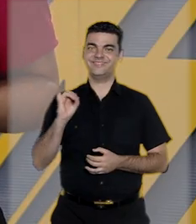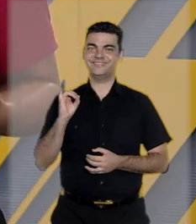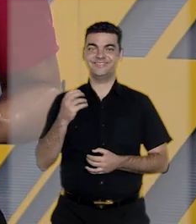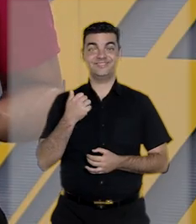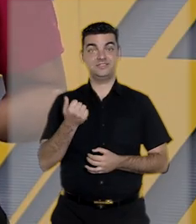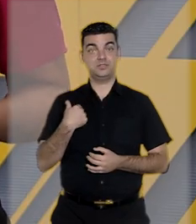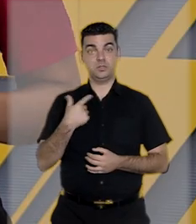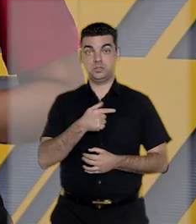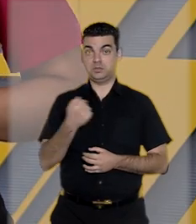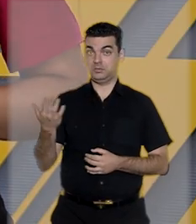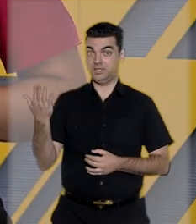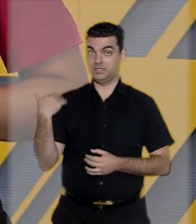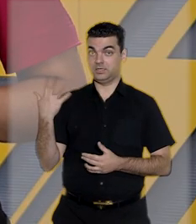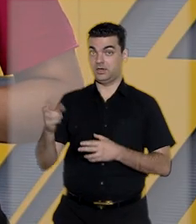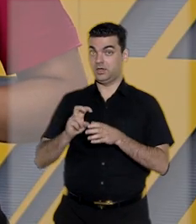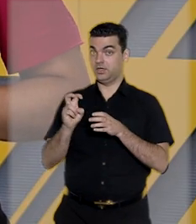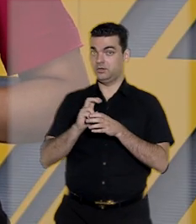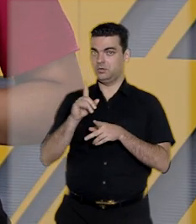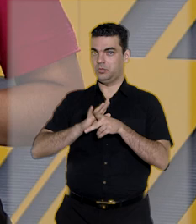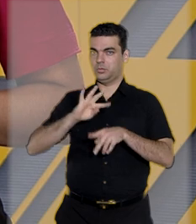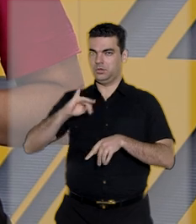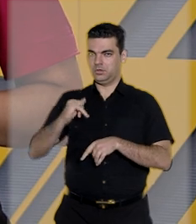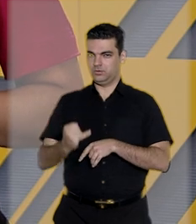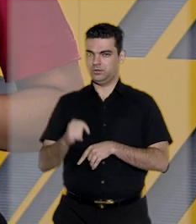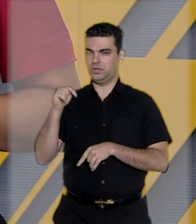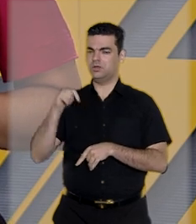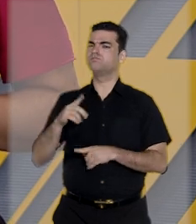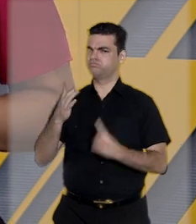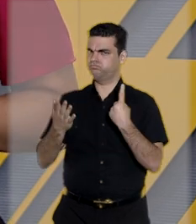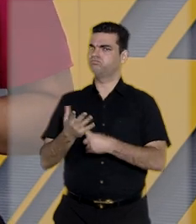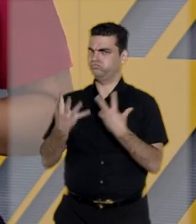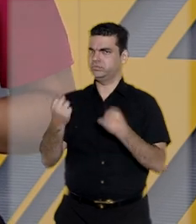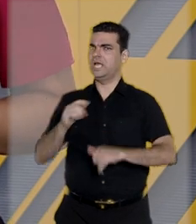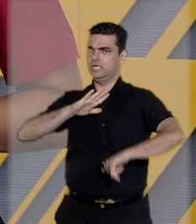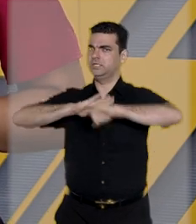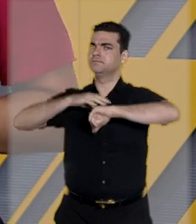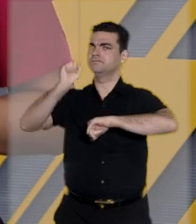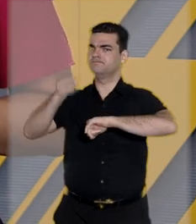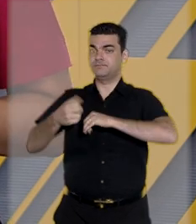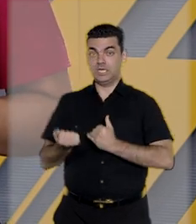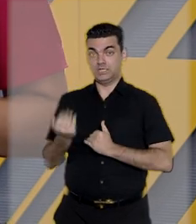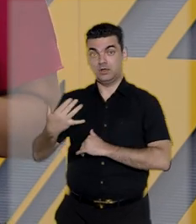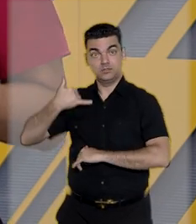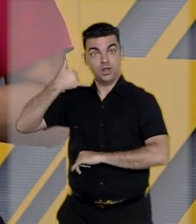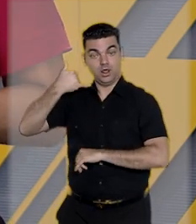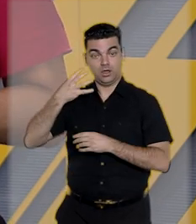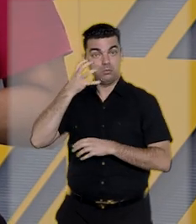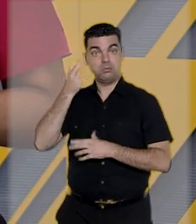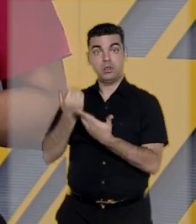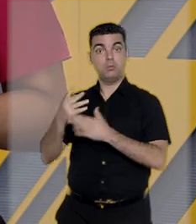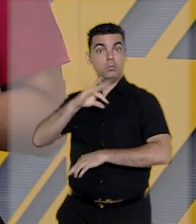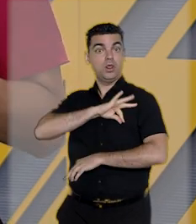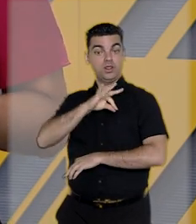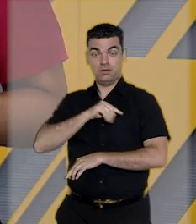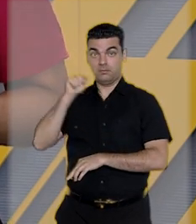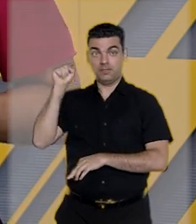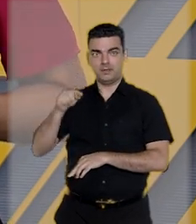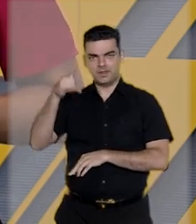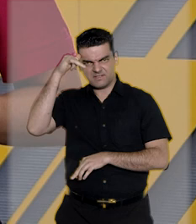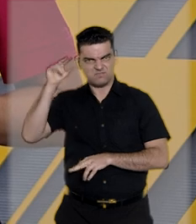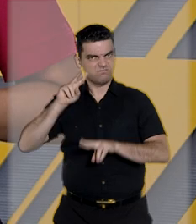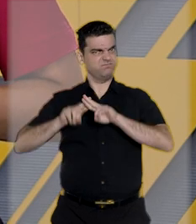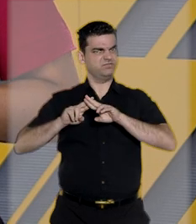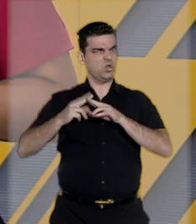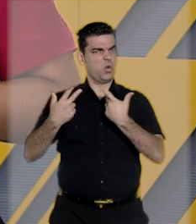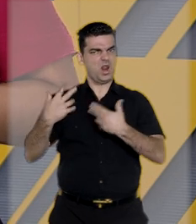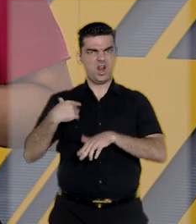Olá! Na última semana, a quinta turma do STJ confirmou que é crime a oferta de celular a policiais para evitar